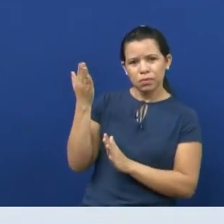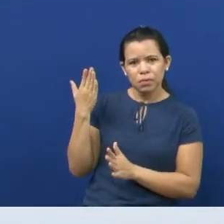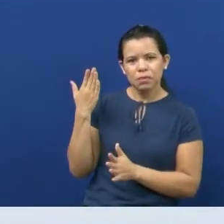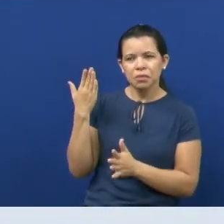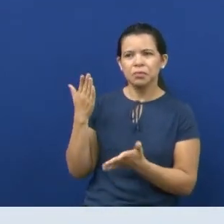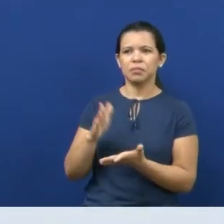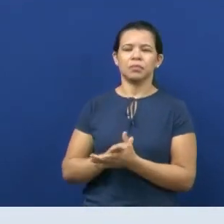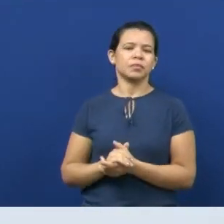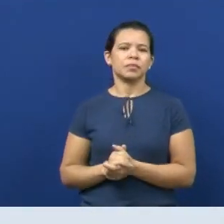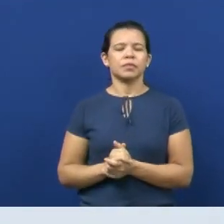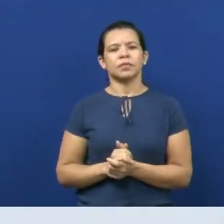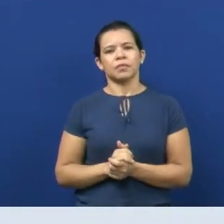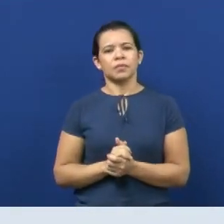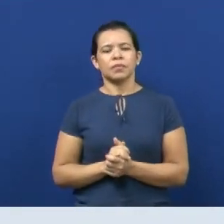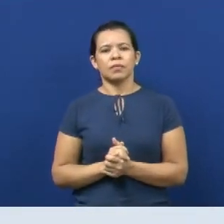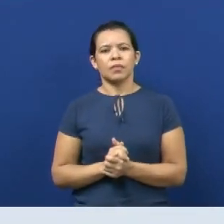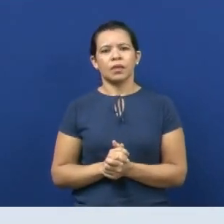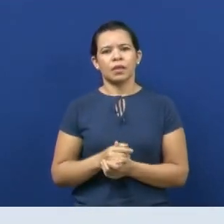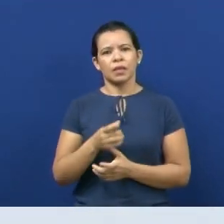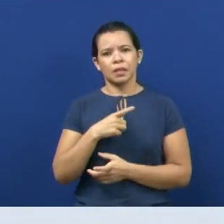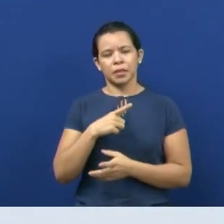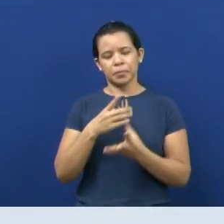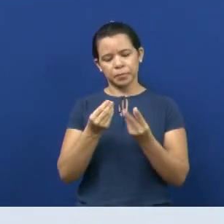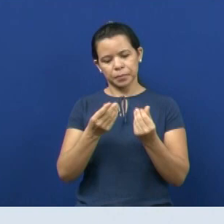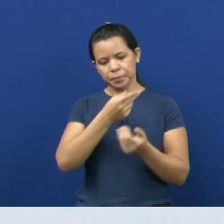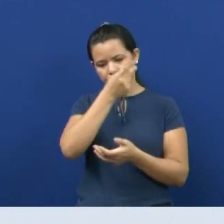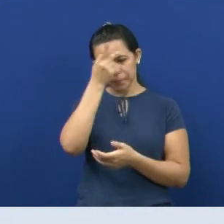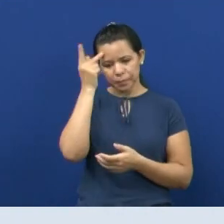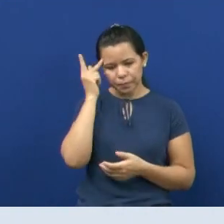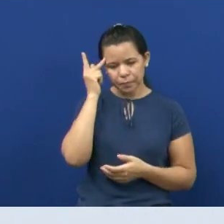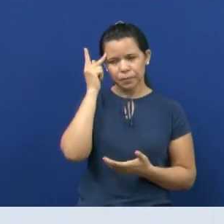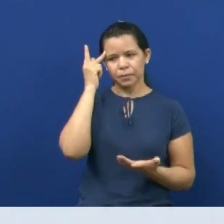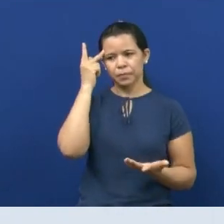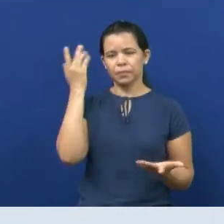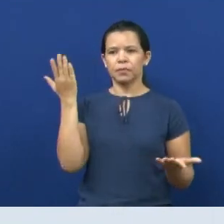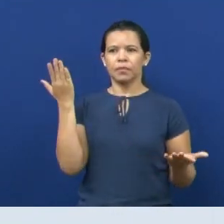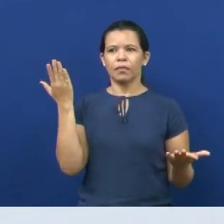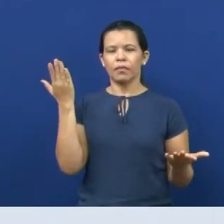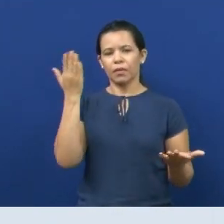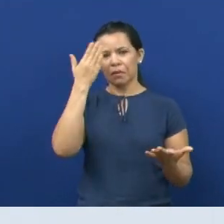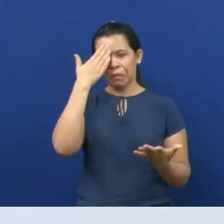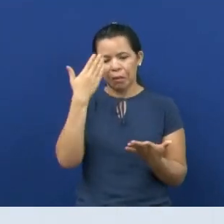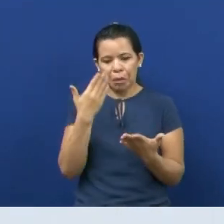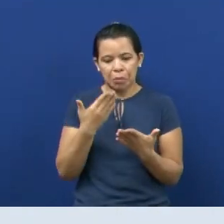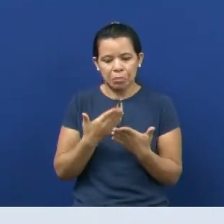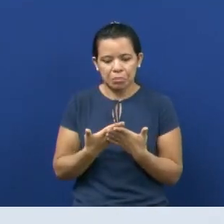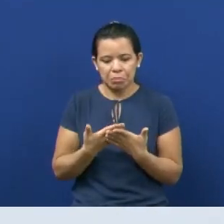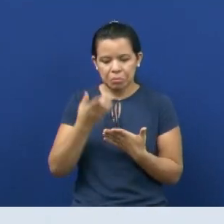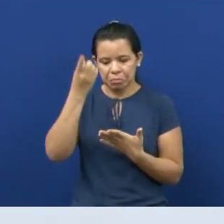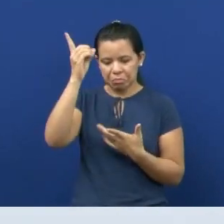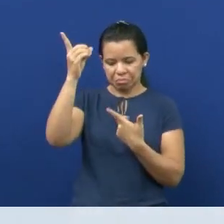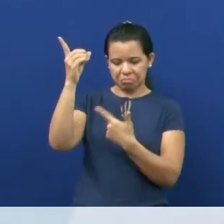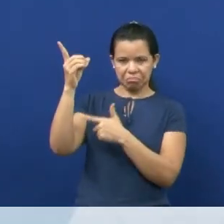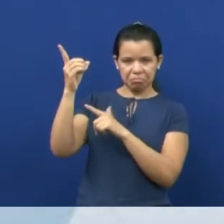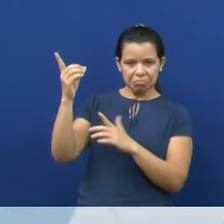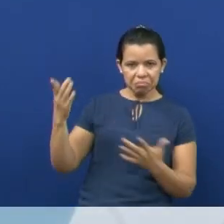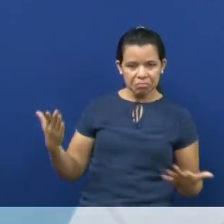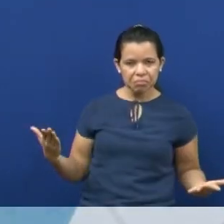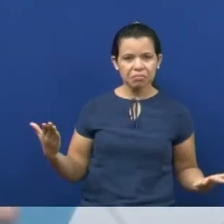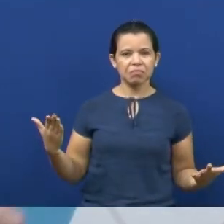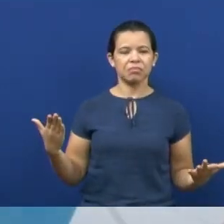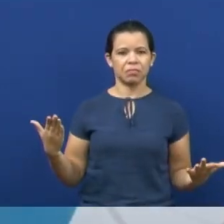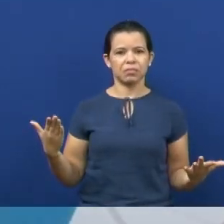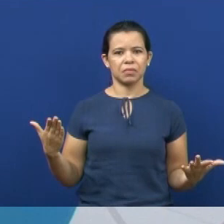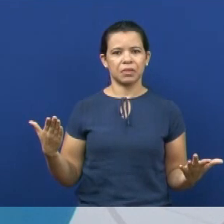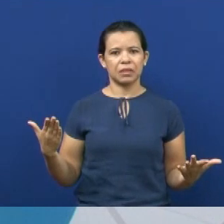Deus. Então, tem muitas pessoas que são nietzschianos, não acreditam em Deus, né? Leram